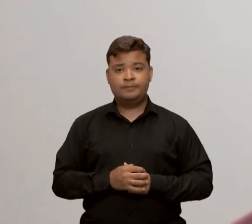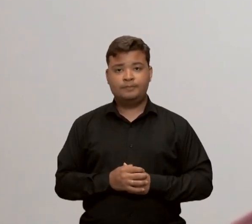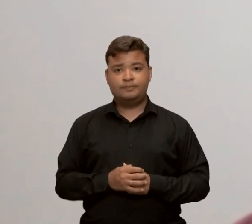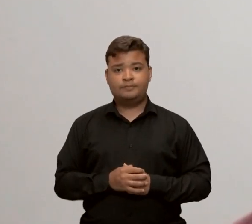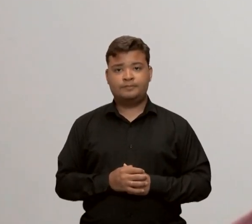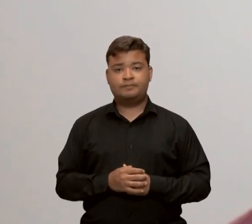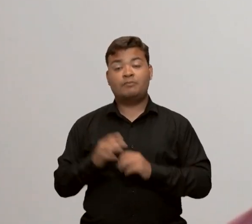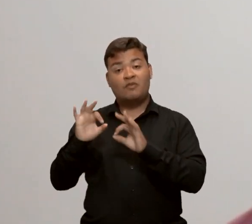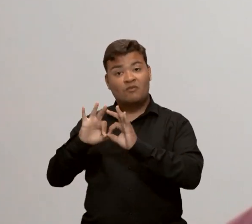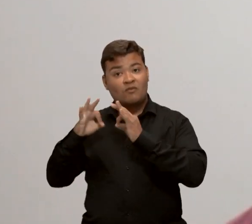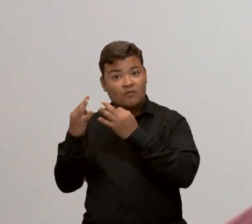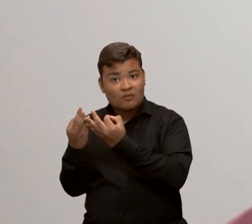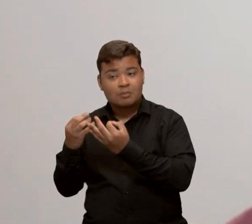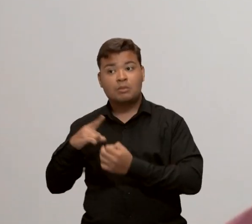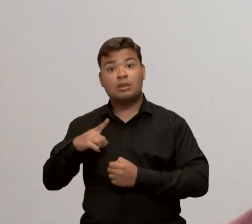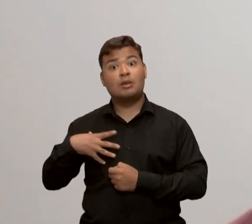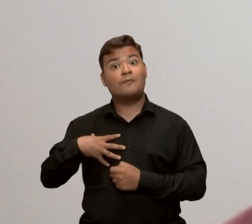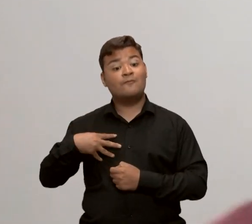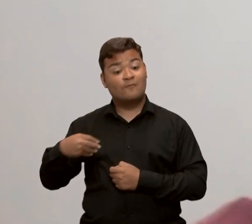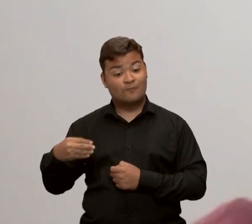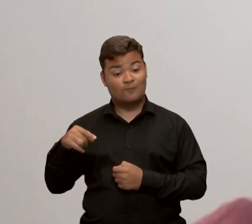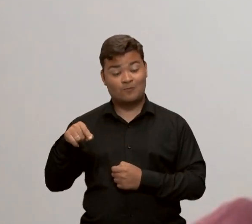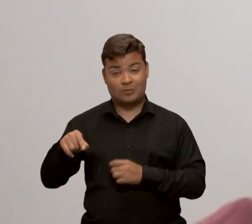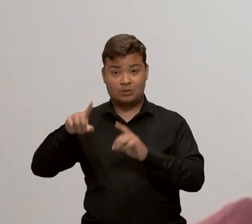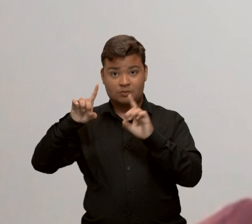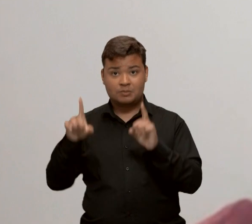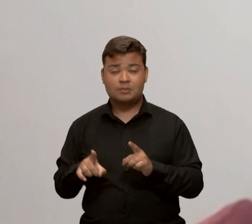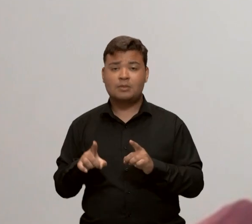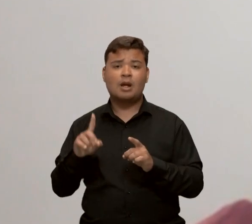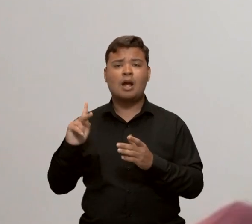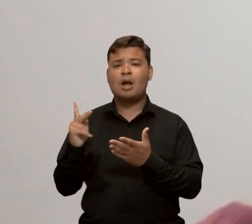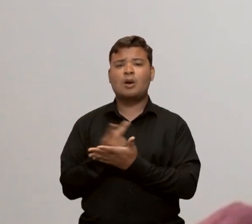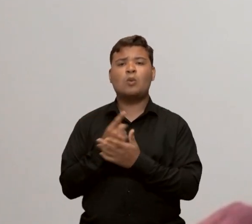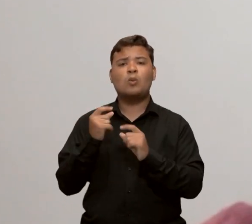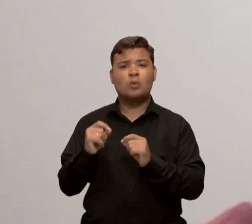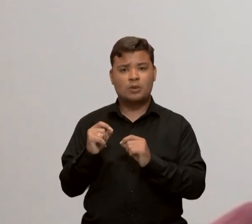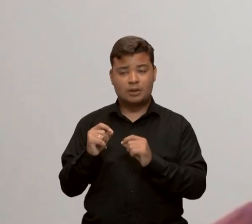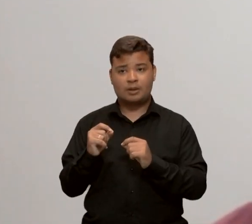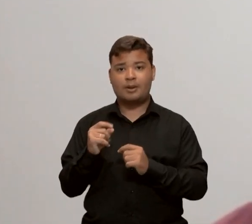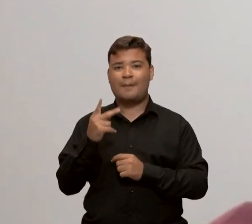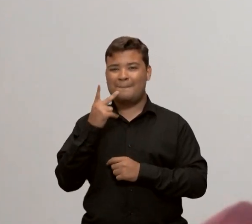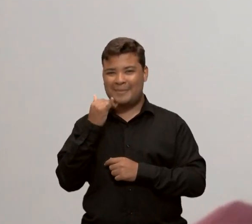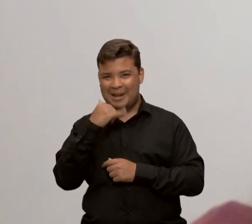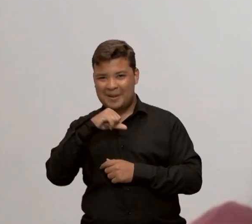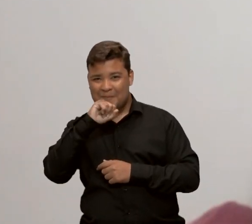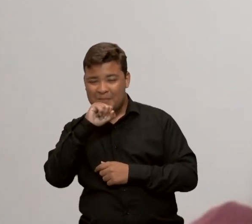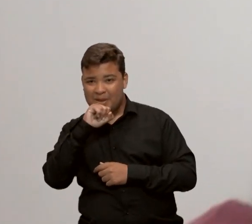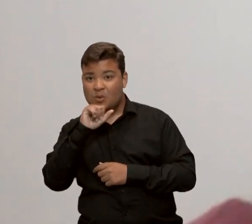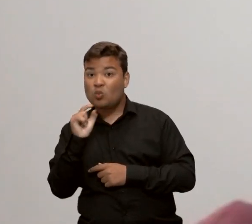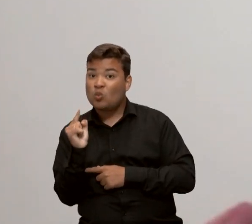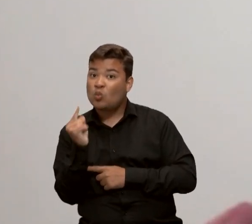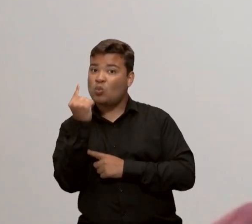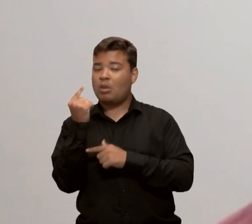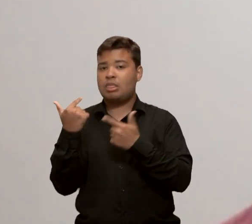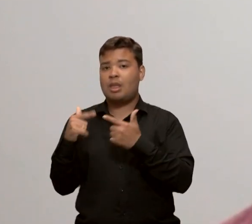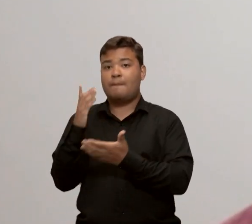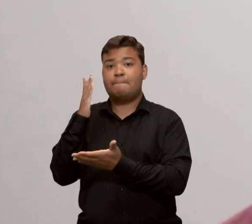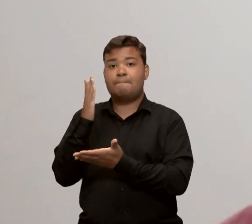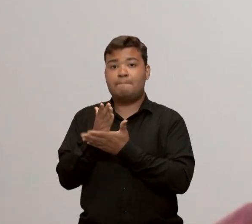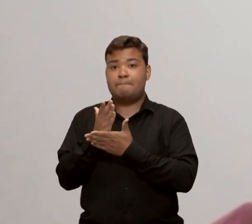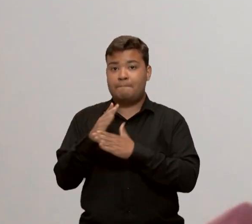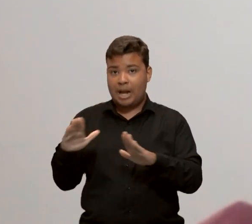filho assim, geralmente um dos pais deixam de trabalhar para poder cuidar do seu filho, e a renda